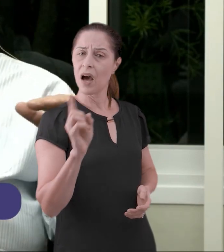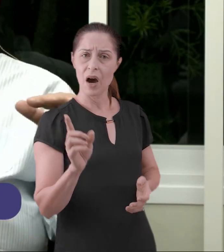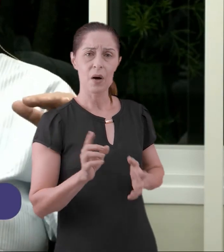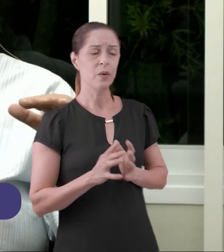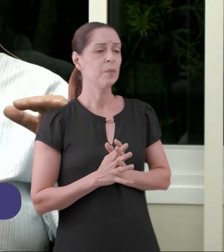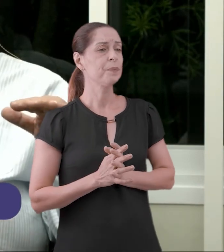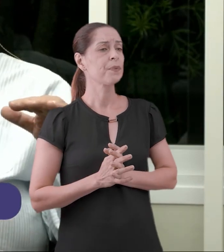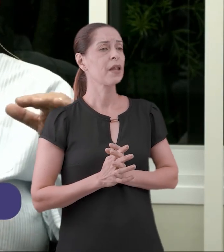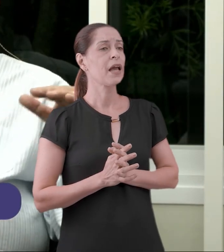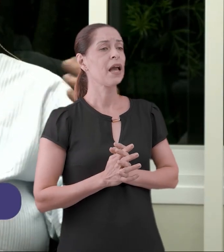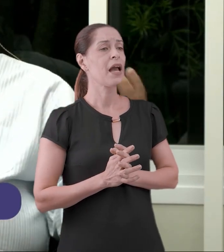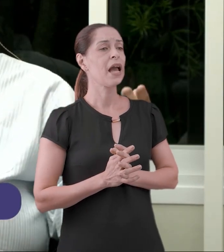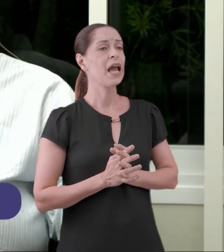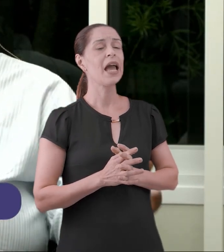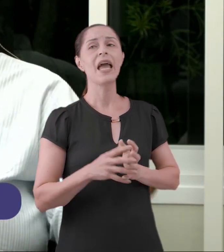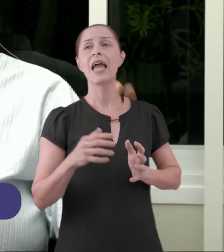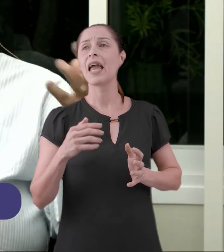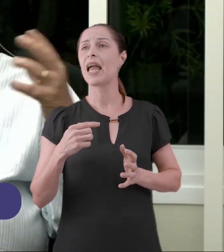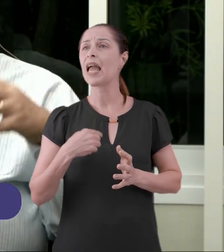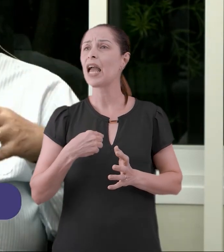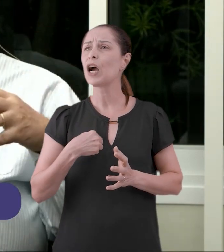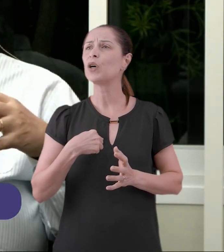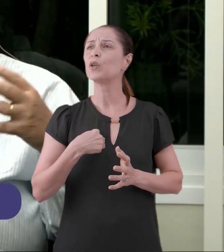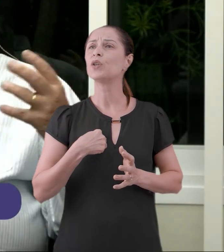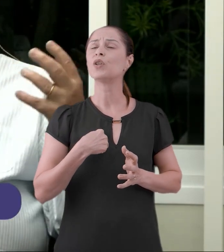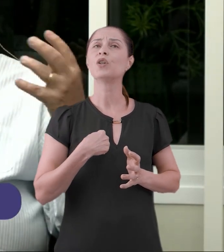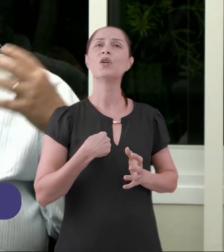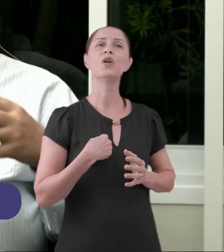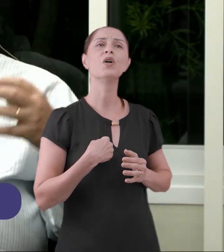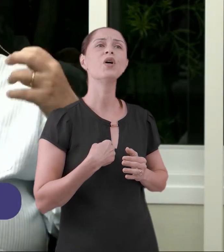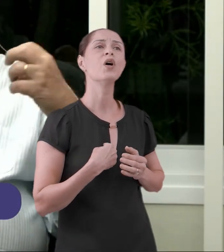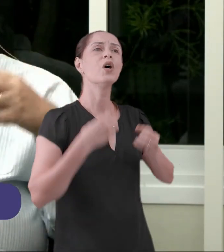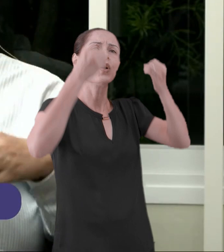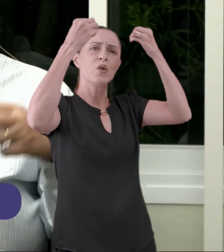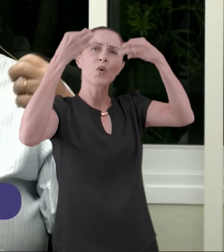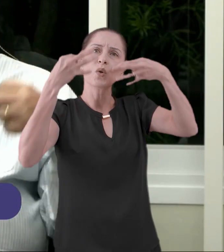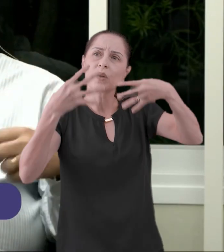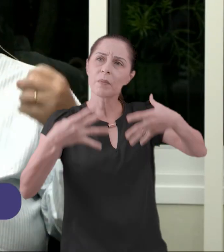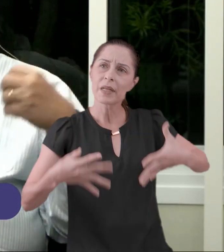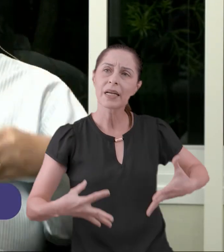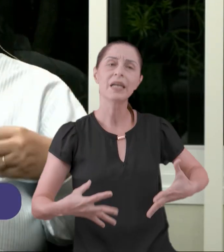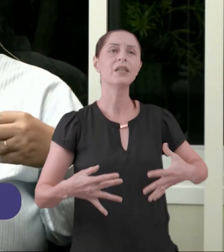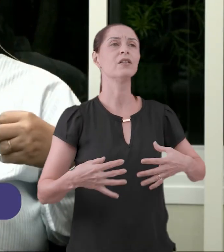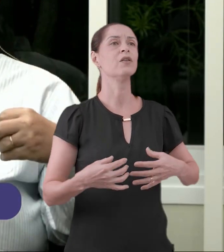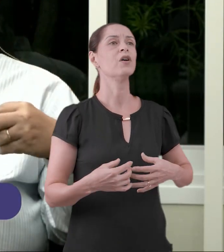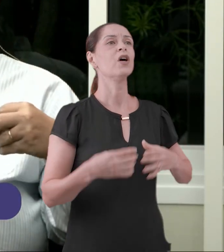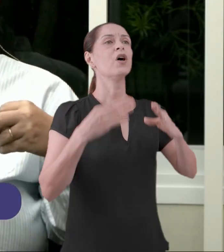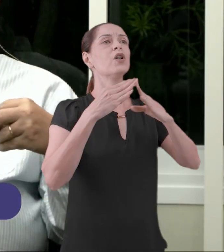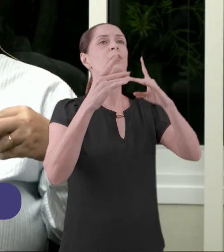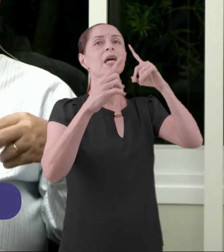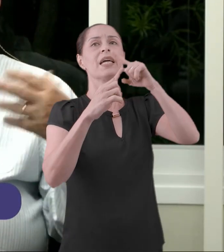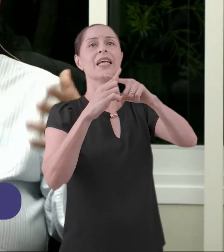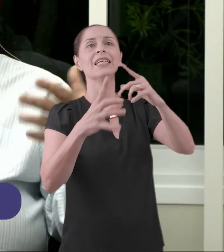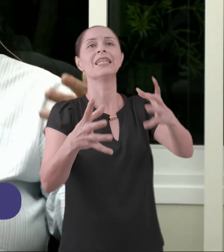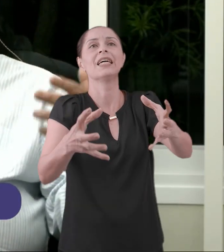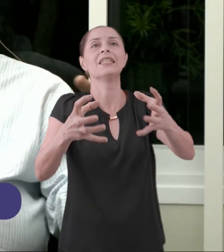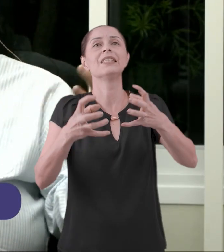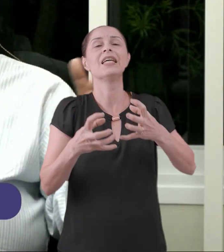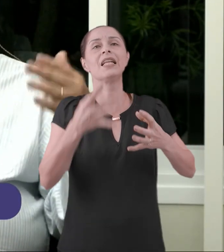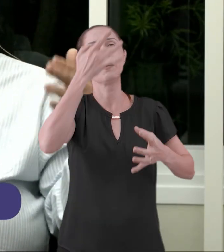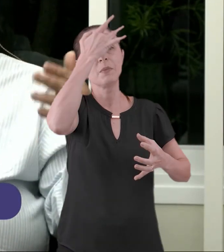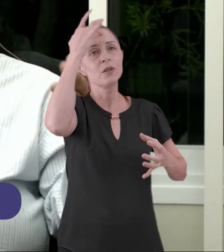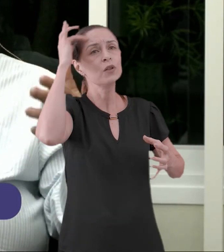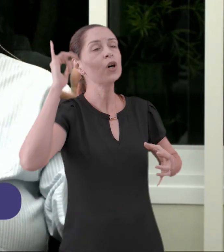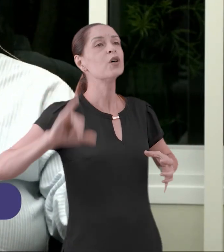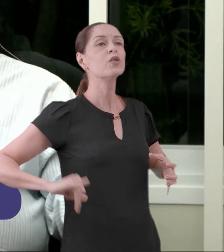falando nada disso. Quando eu falo de uma igreja acolhedora, acolher as pessoas que estão sofrendo, né? A igreja, de